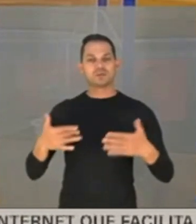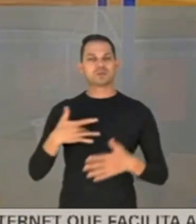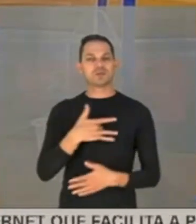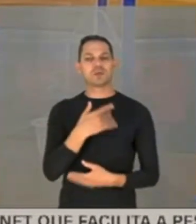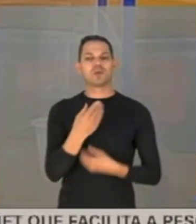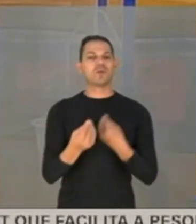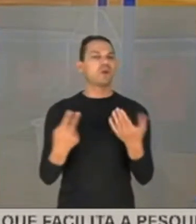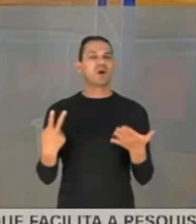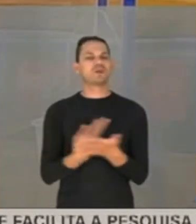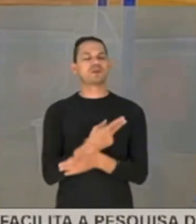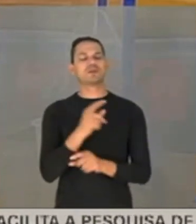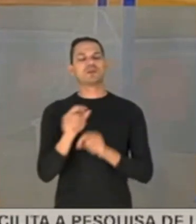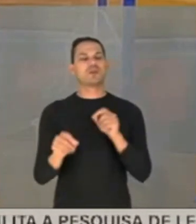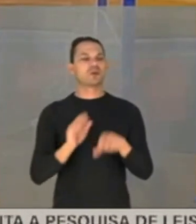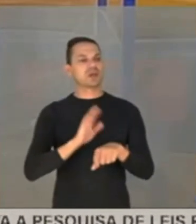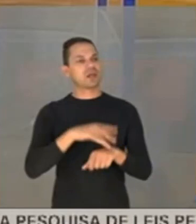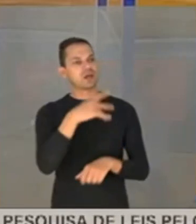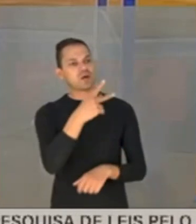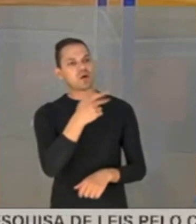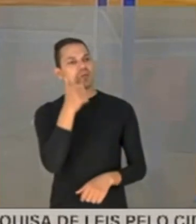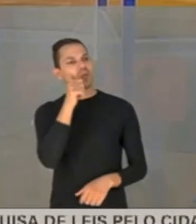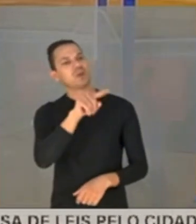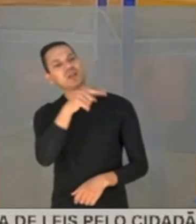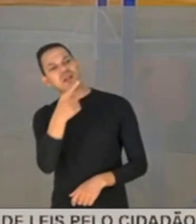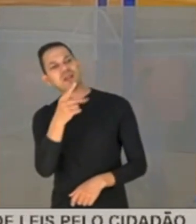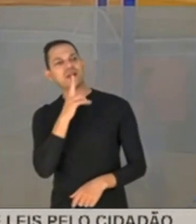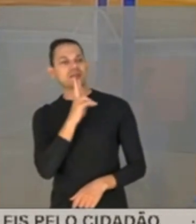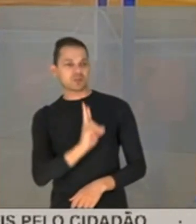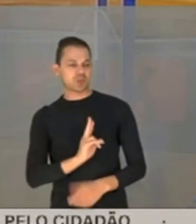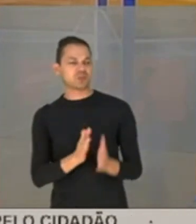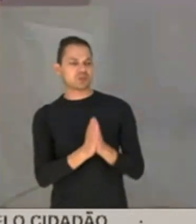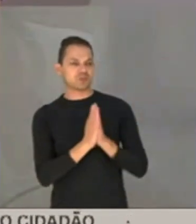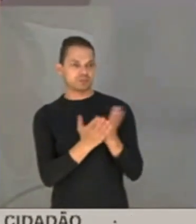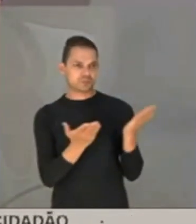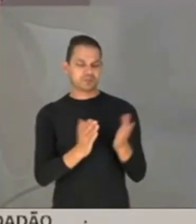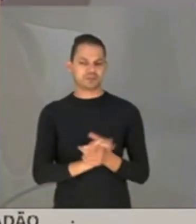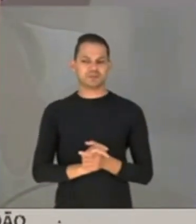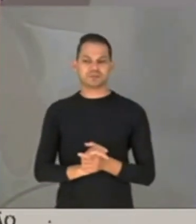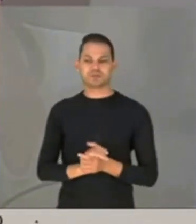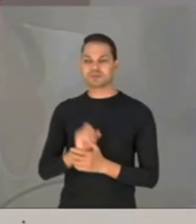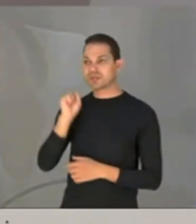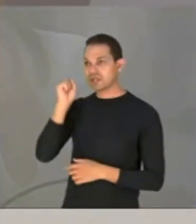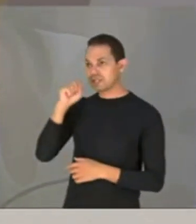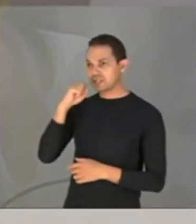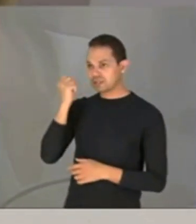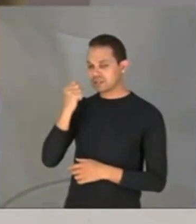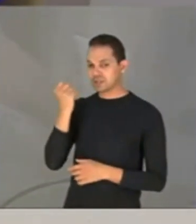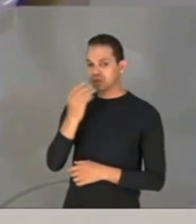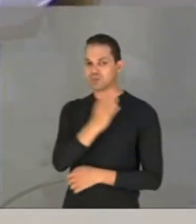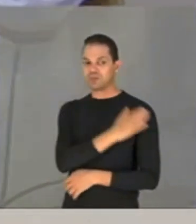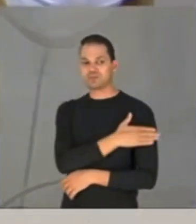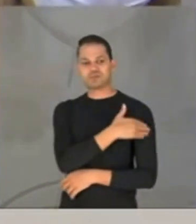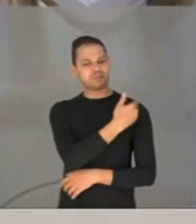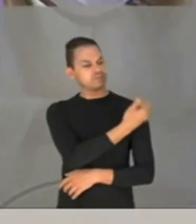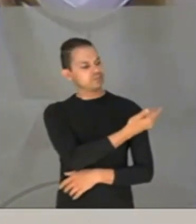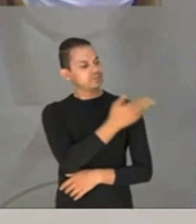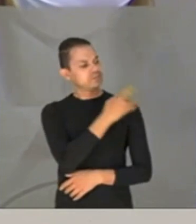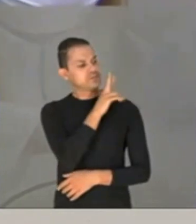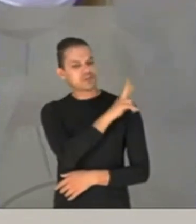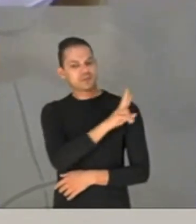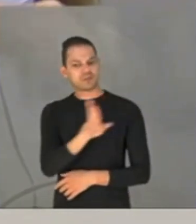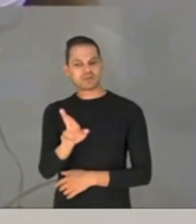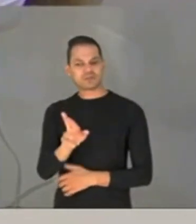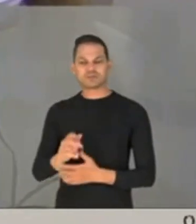é que ocorreu? O senhor ou a senhora Andréa? Eu gostaria de ouvir. Senhor senador, eu posso passar a palavra para a doutora Andréa?